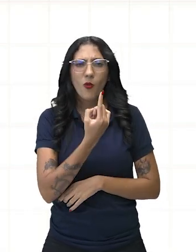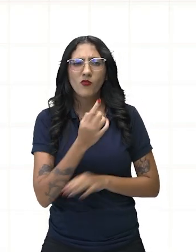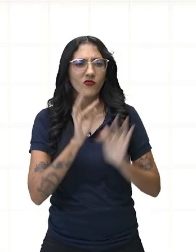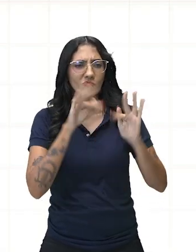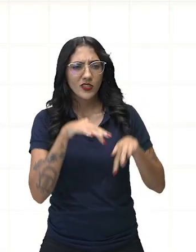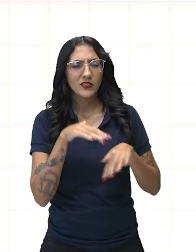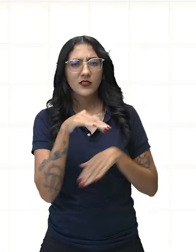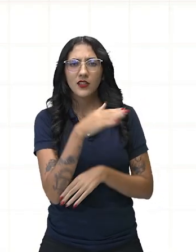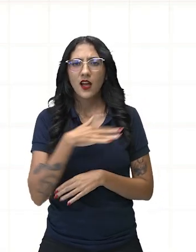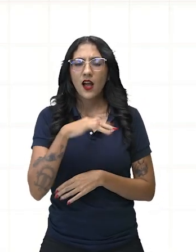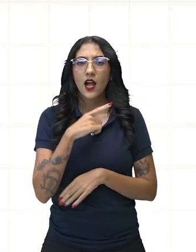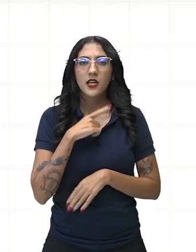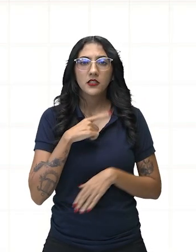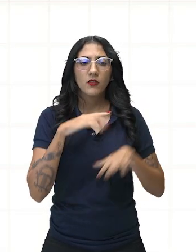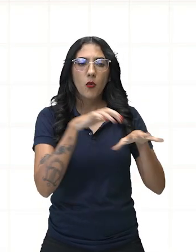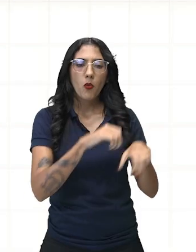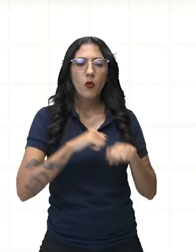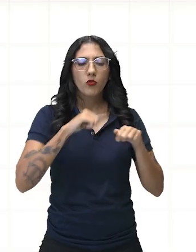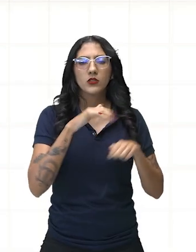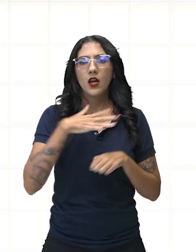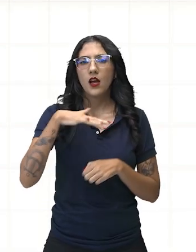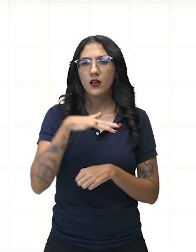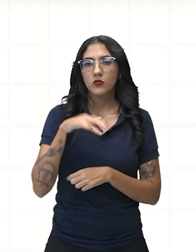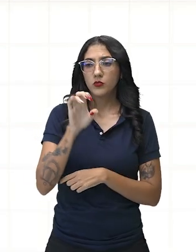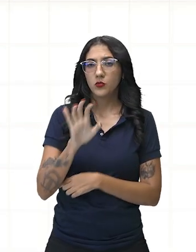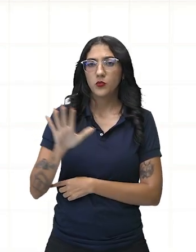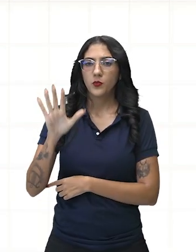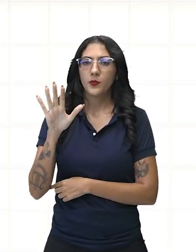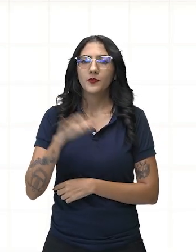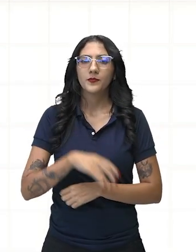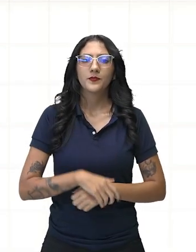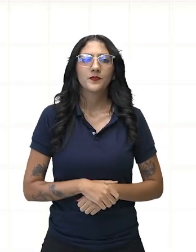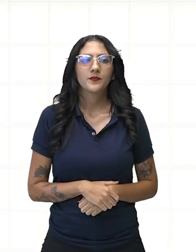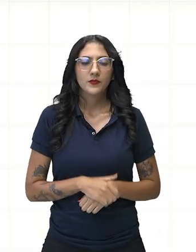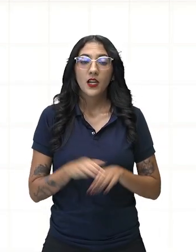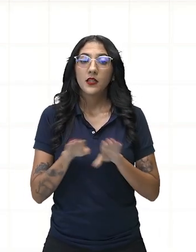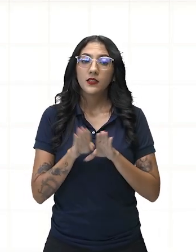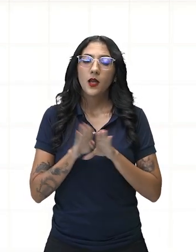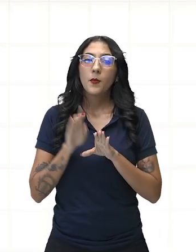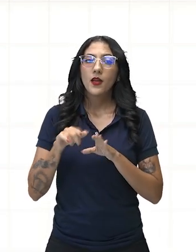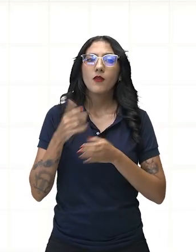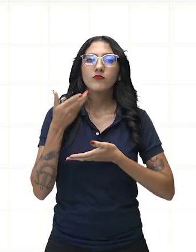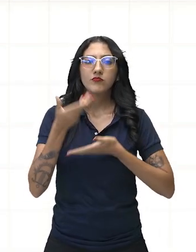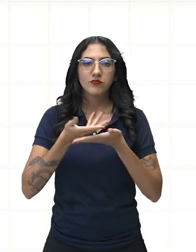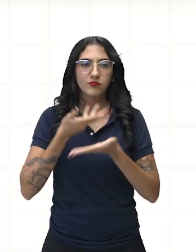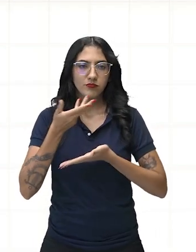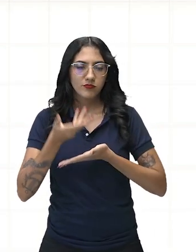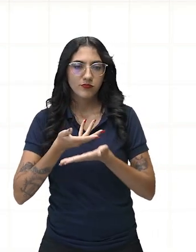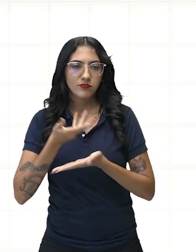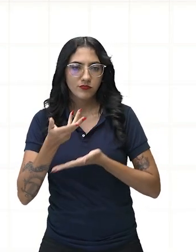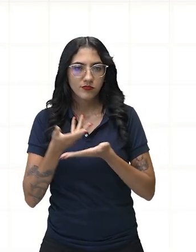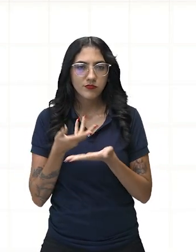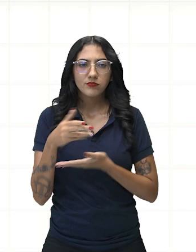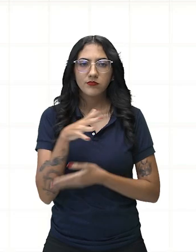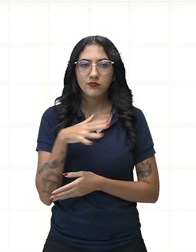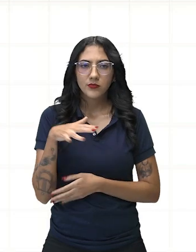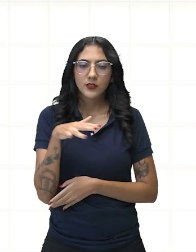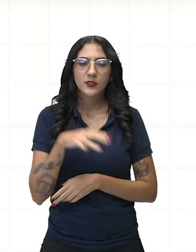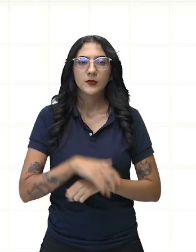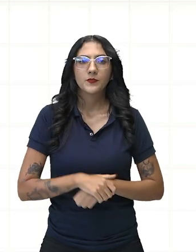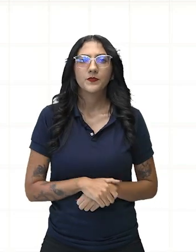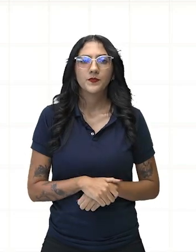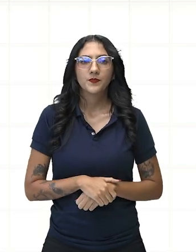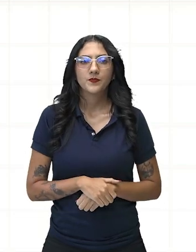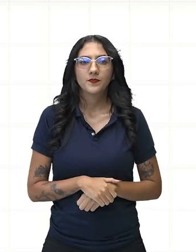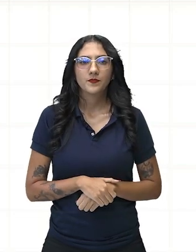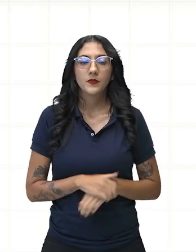assim dizer, de conquista por parte dos europeus. E temos também um comércio intenso da Oceania com a Ásia, por